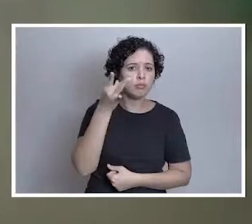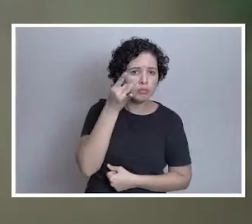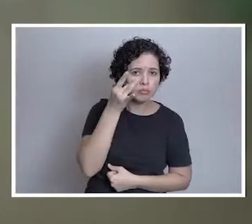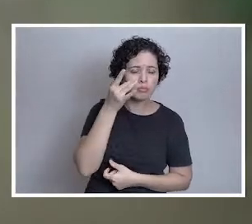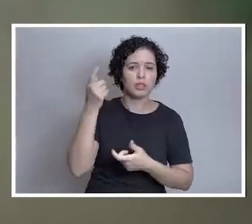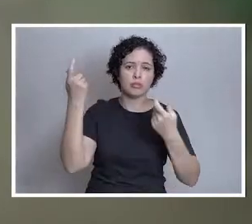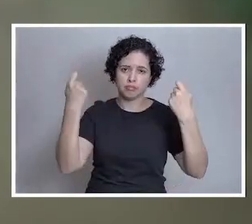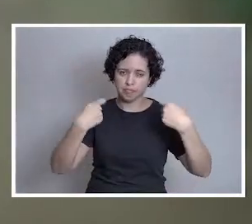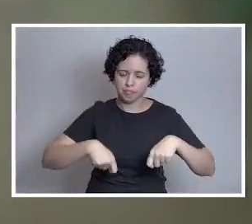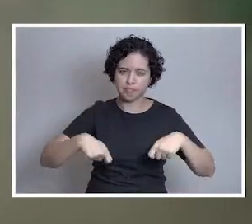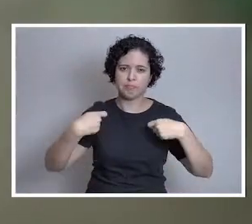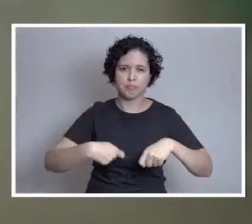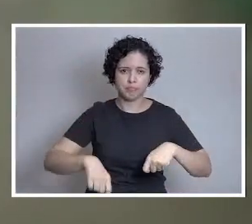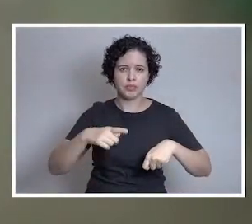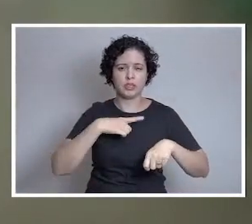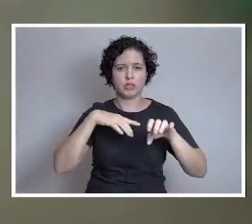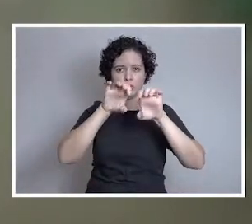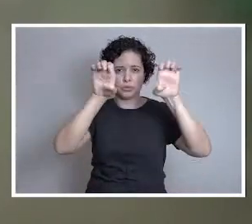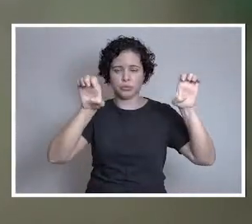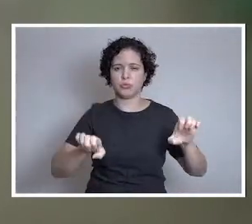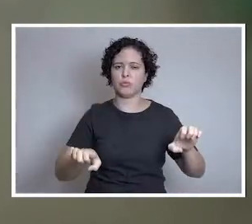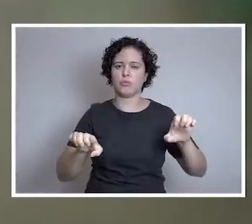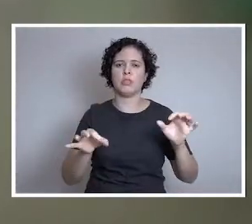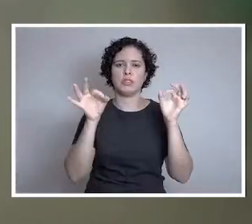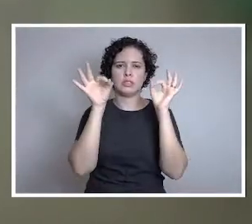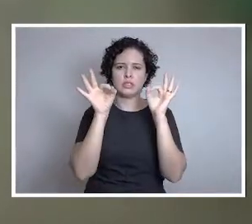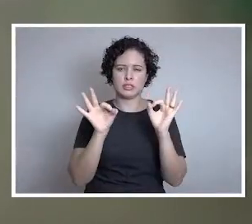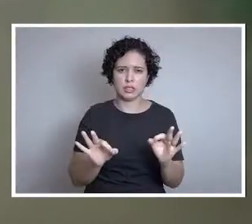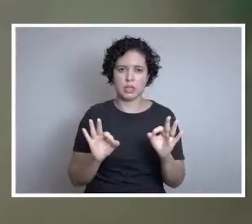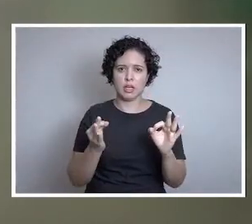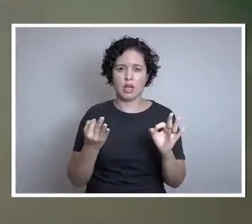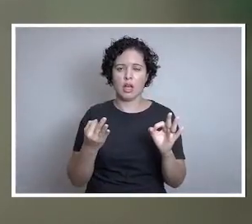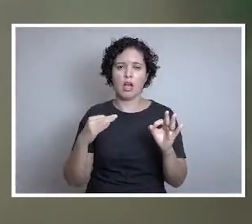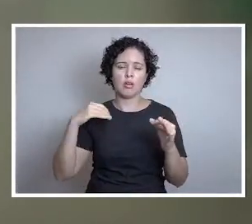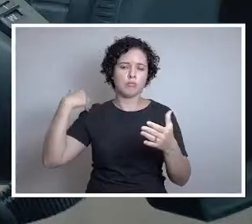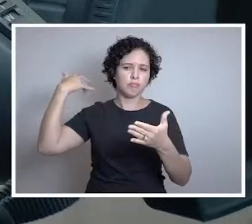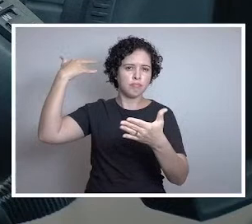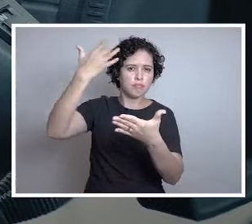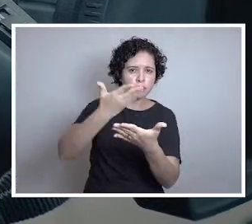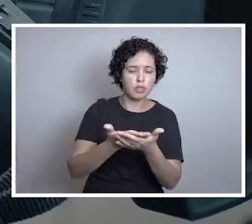hoje, que é que nós utilizamos nas nossas aulas de educação à distância.